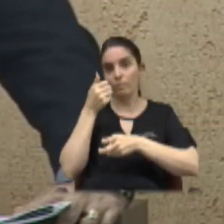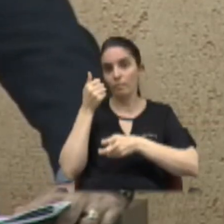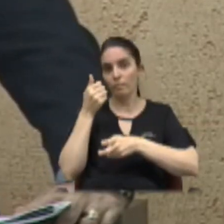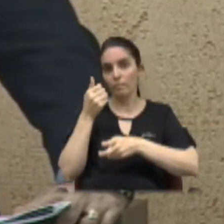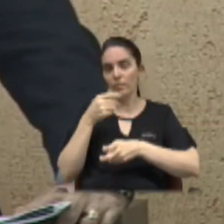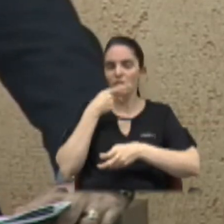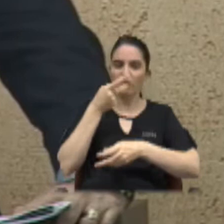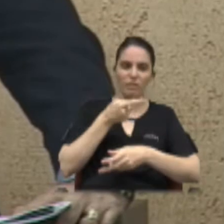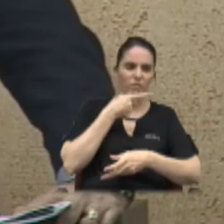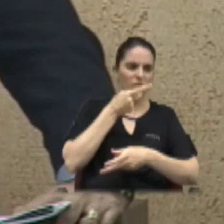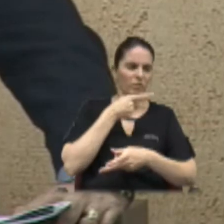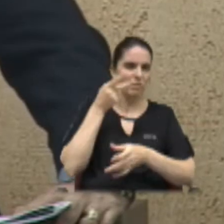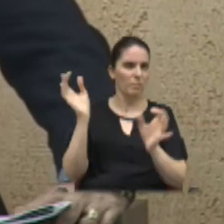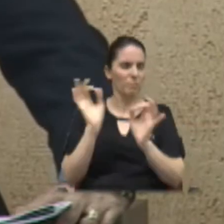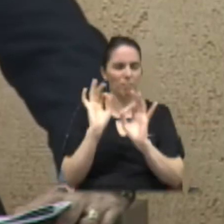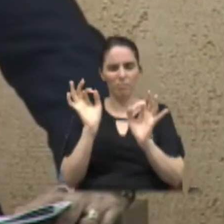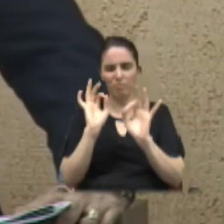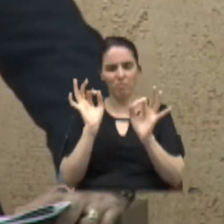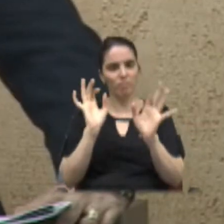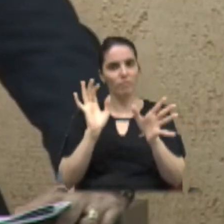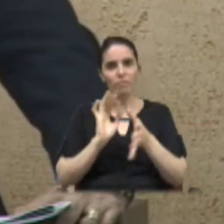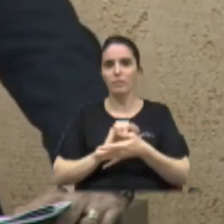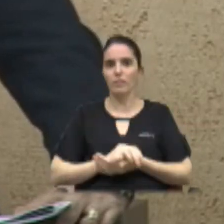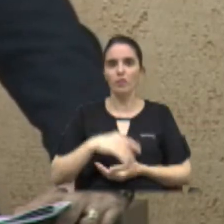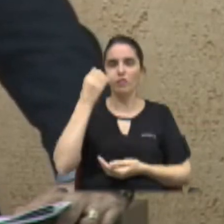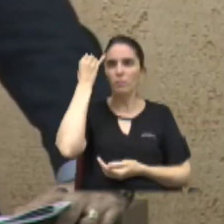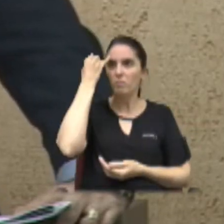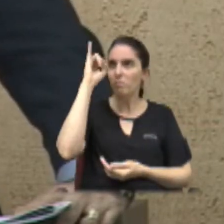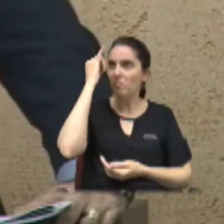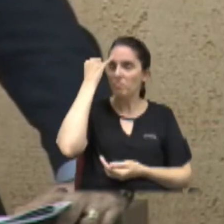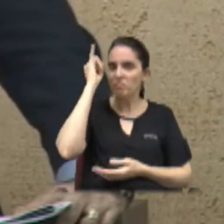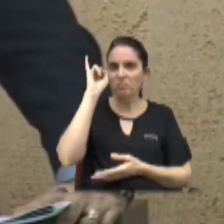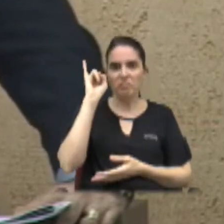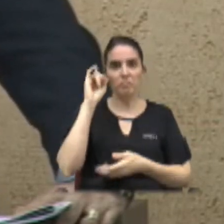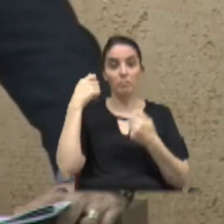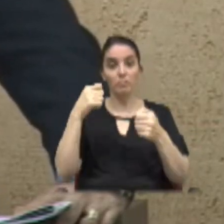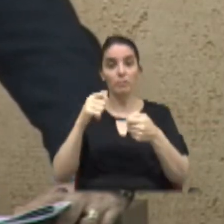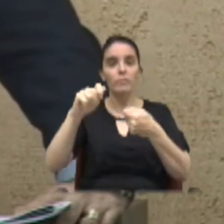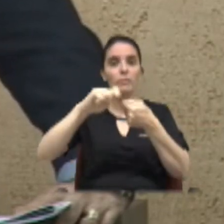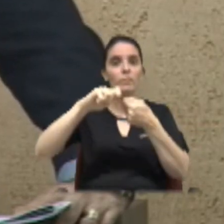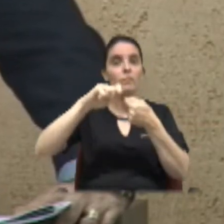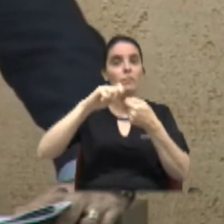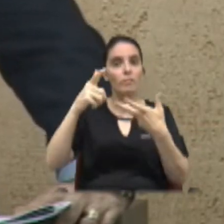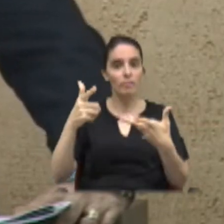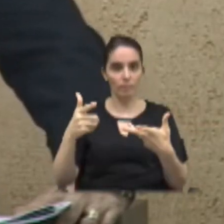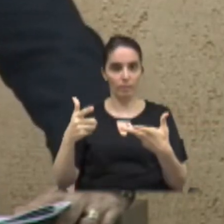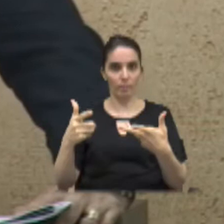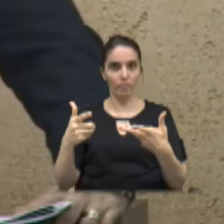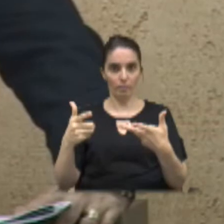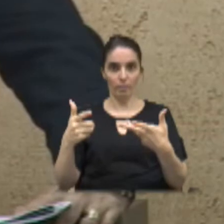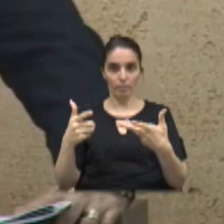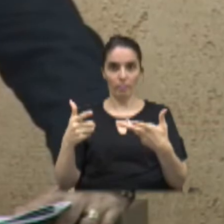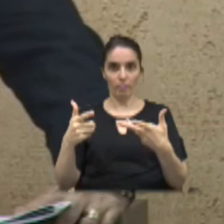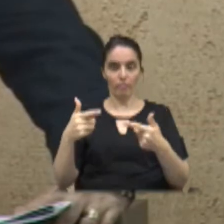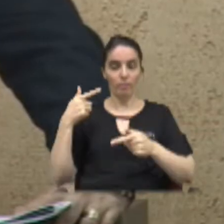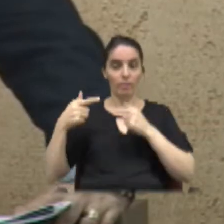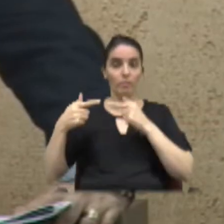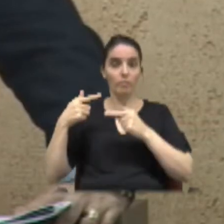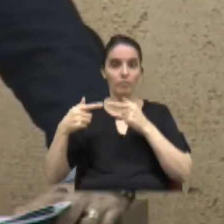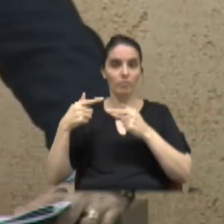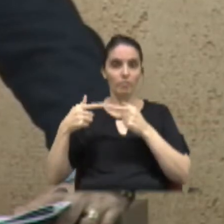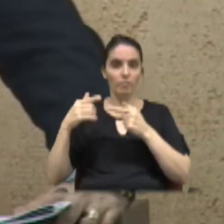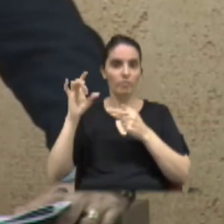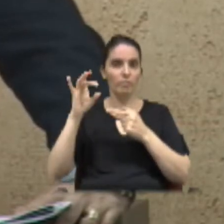discurso, de nada adianta ideia se não tiver atitude, né? Política para inglês